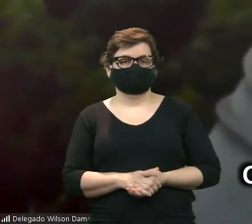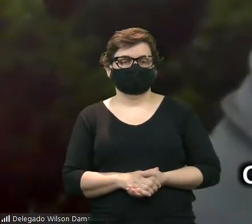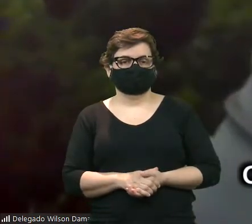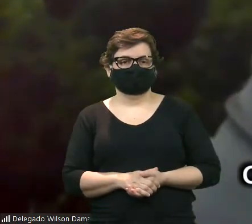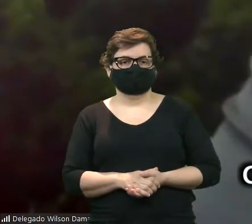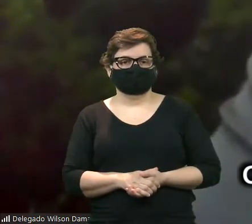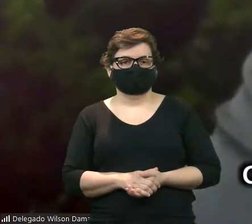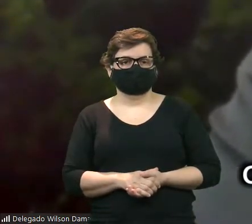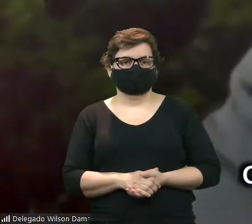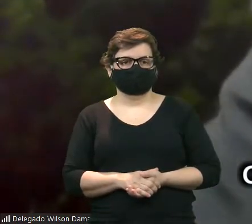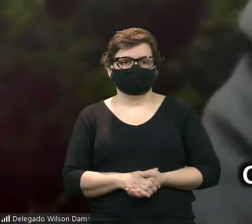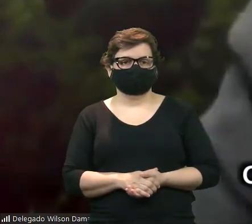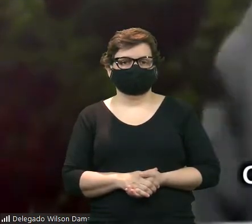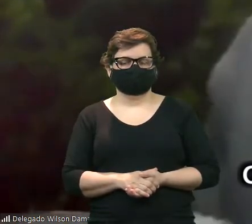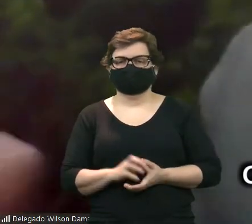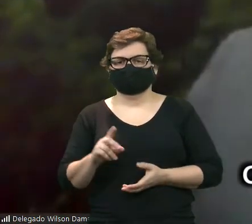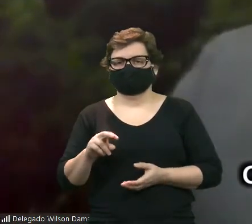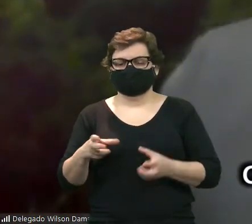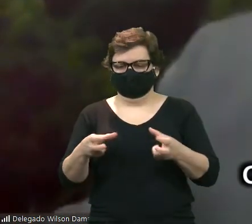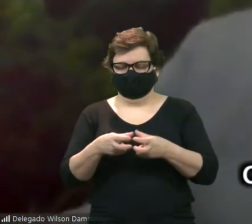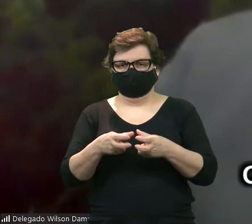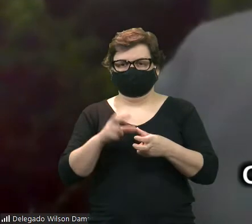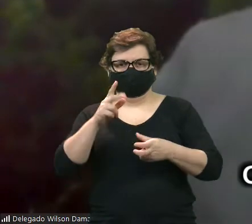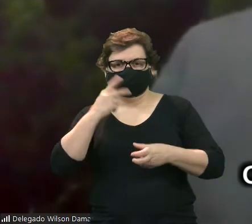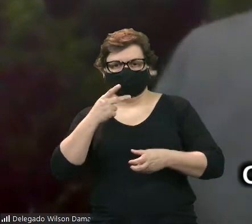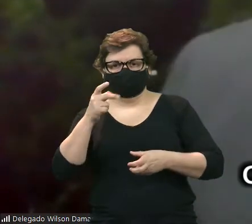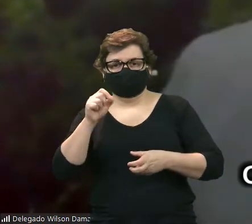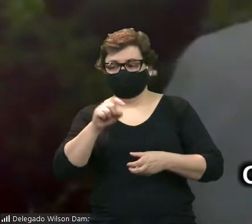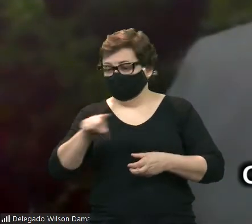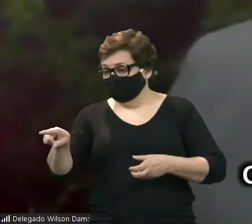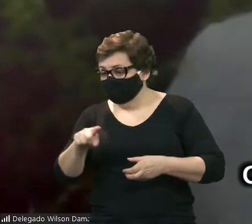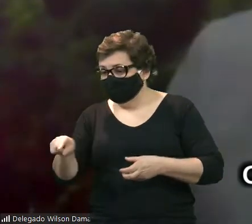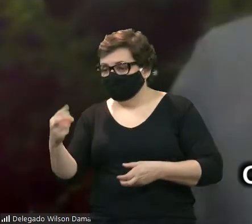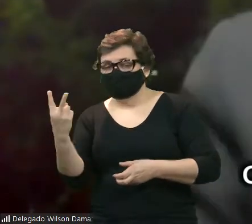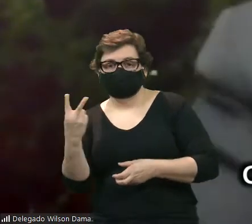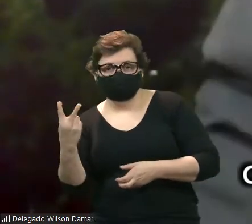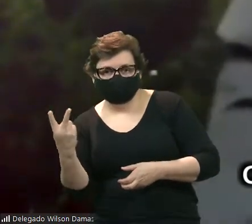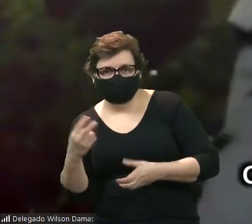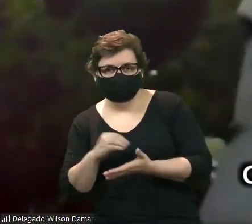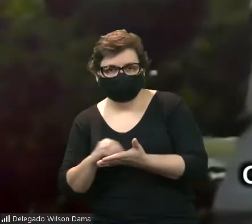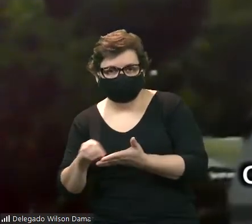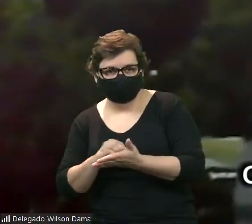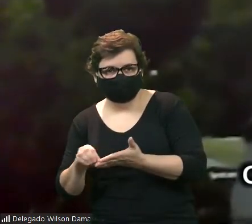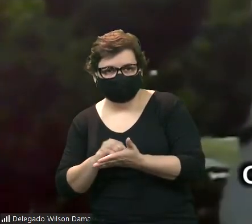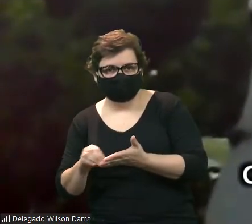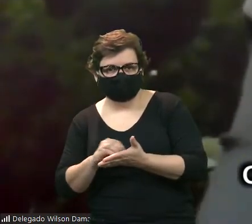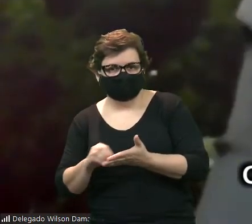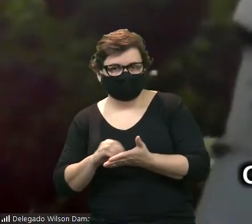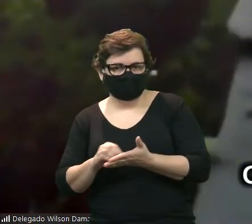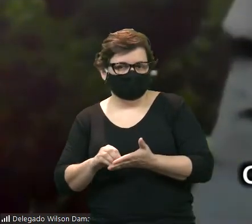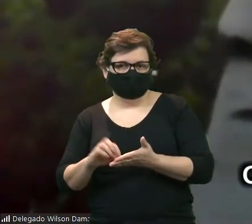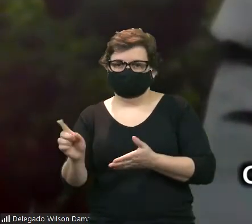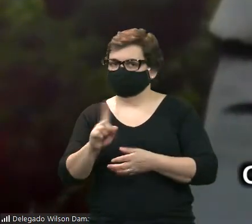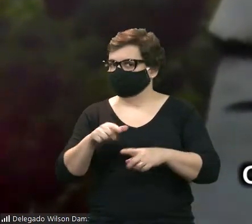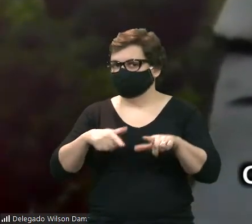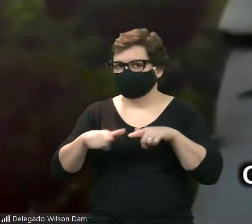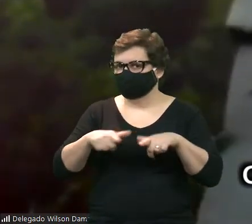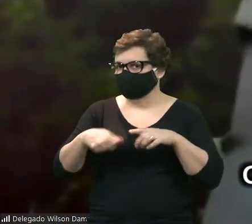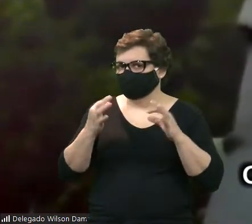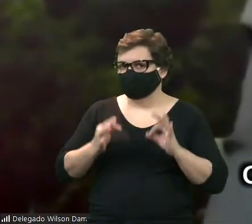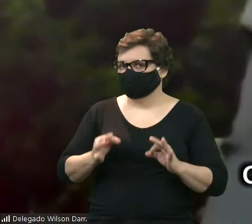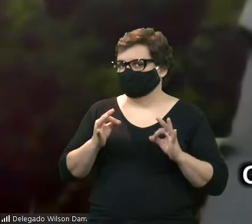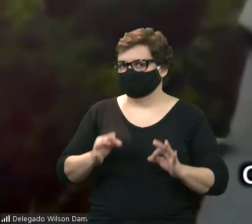algo expresso de que essas secretarias não estavam andando bem, que só vão passar a andar bem se